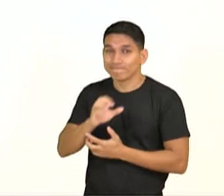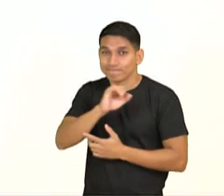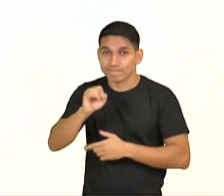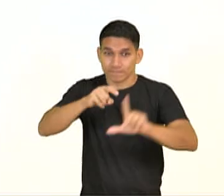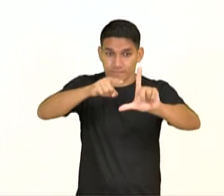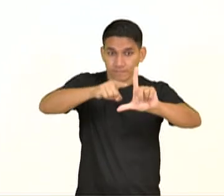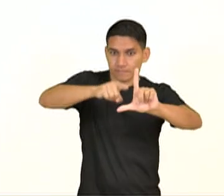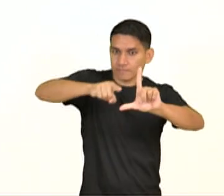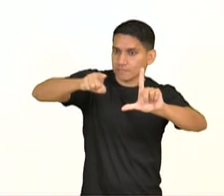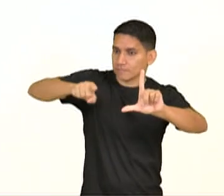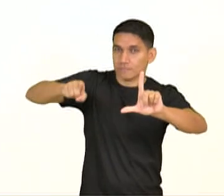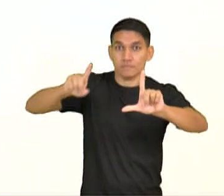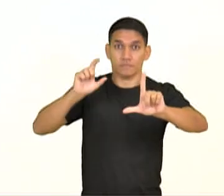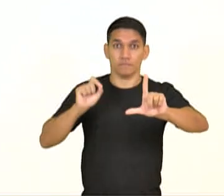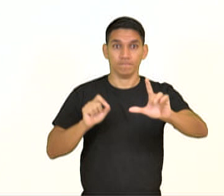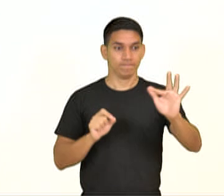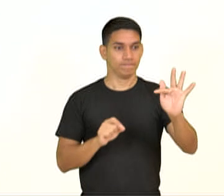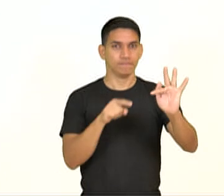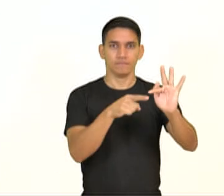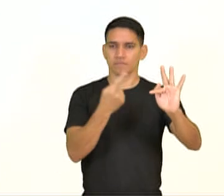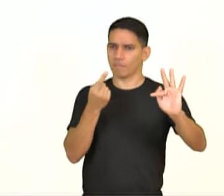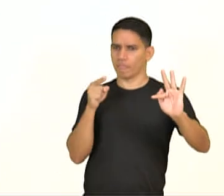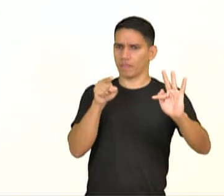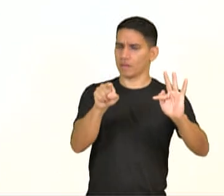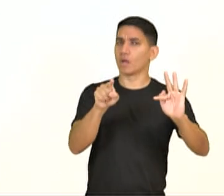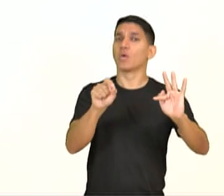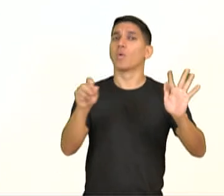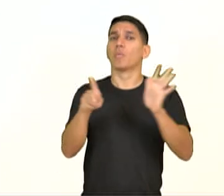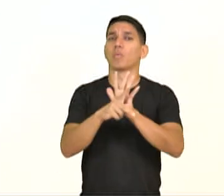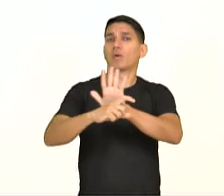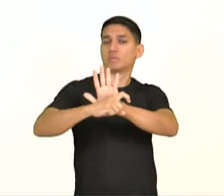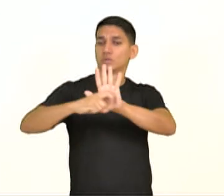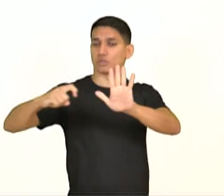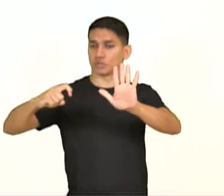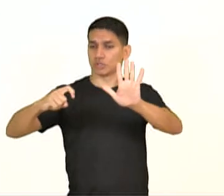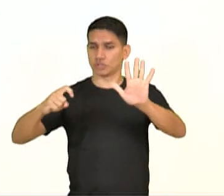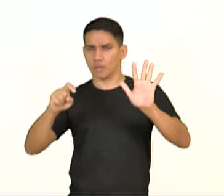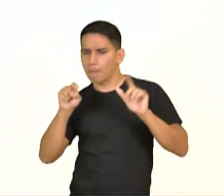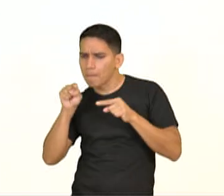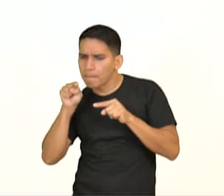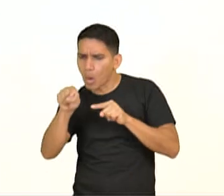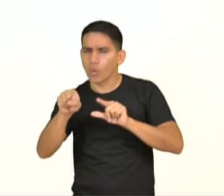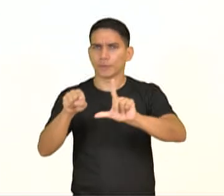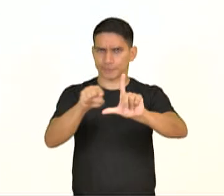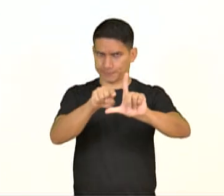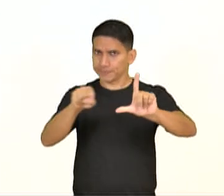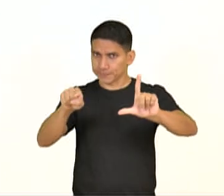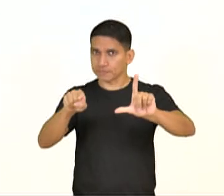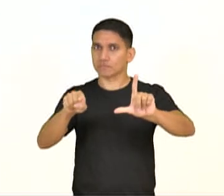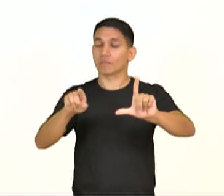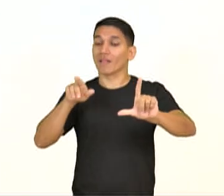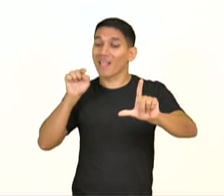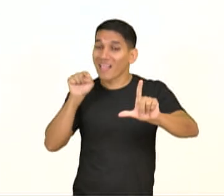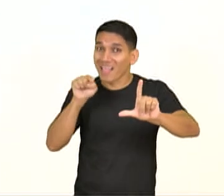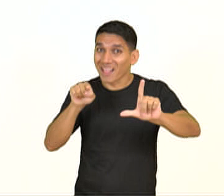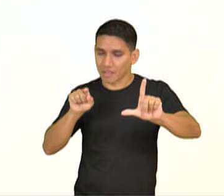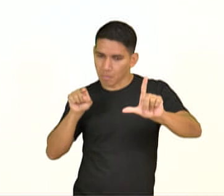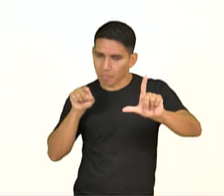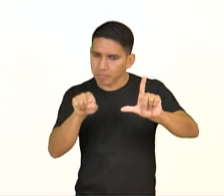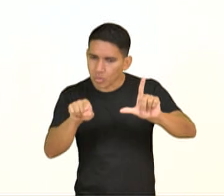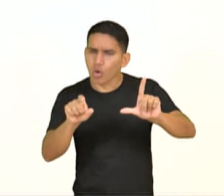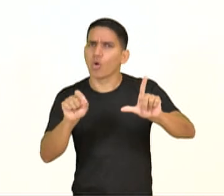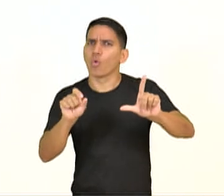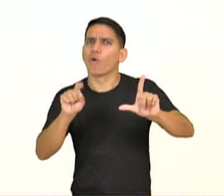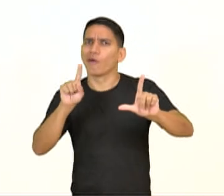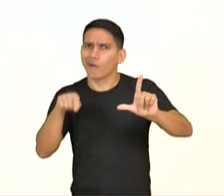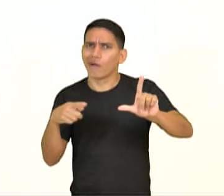gráfico de uma função f tem um ponto ali no eixo x, tá? Ali no eixo x, então esse ponto, ele